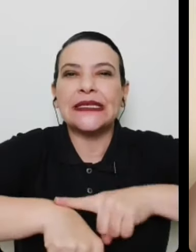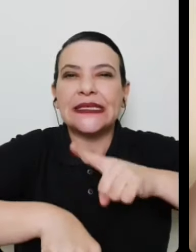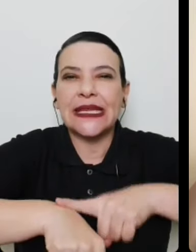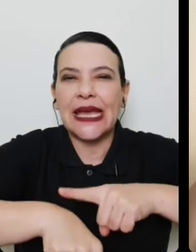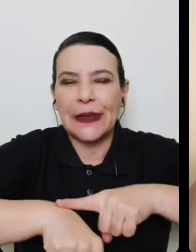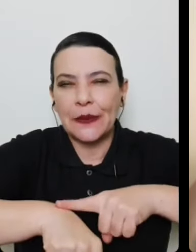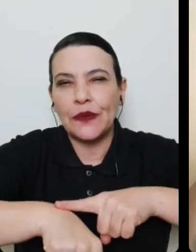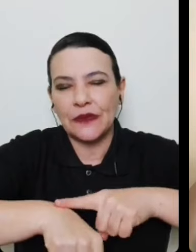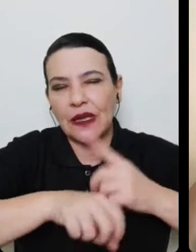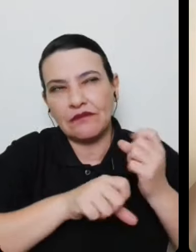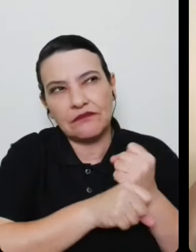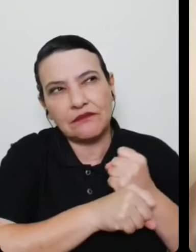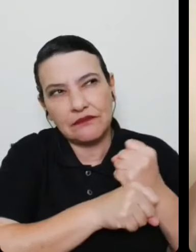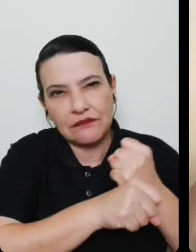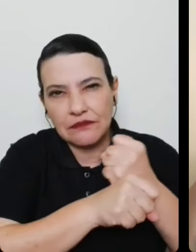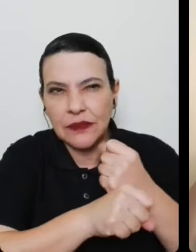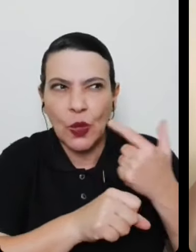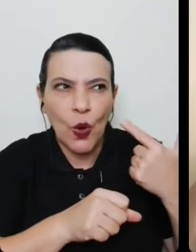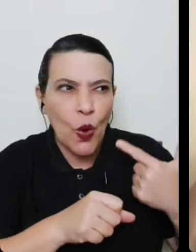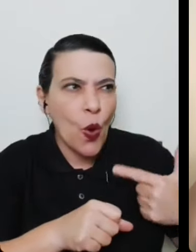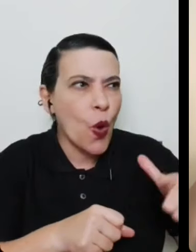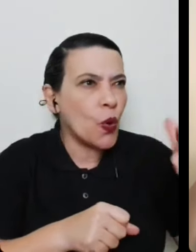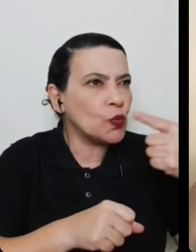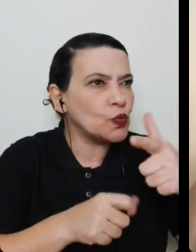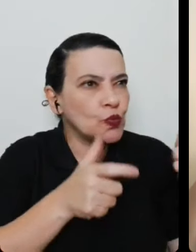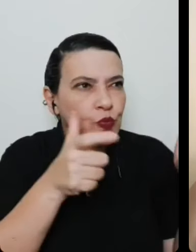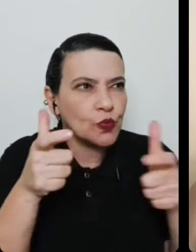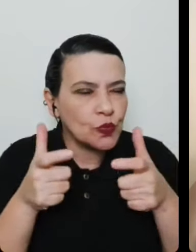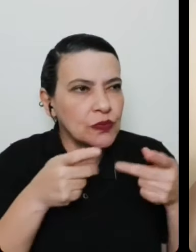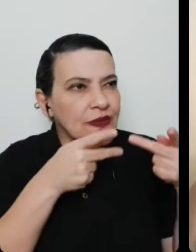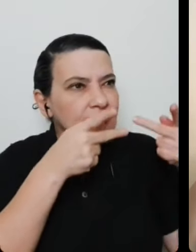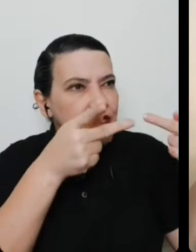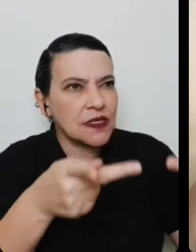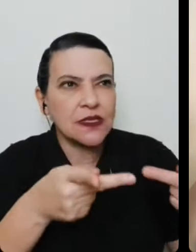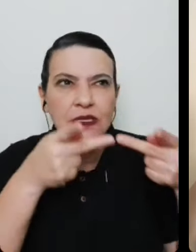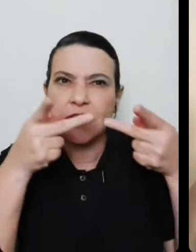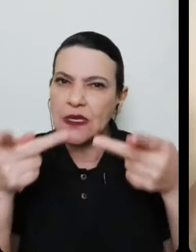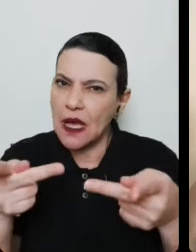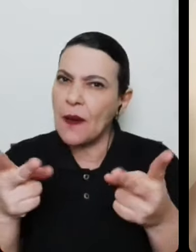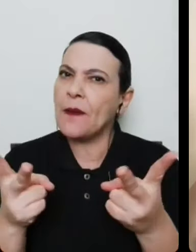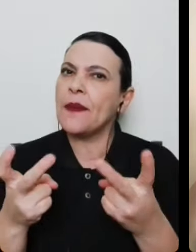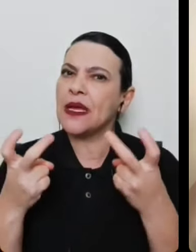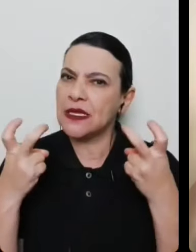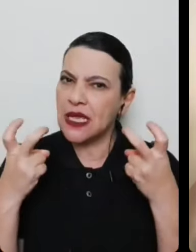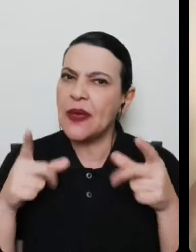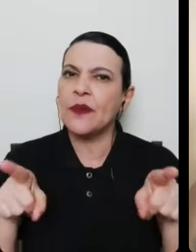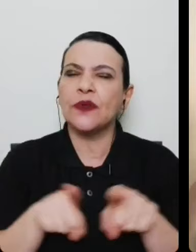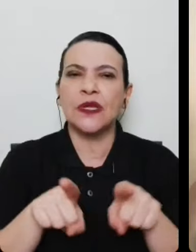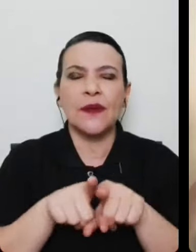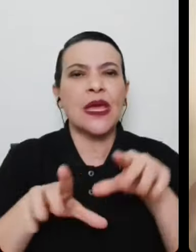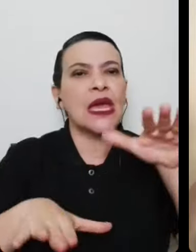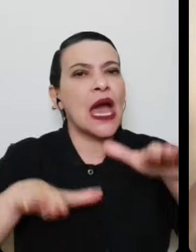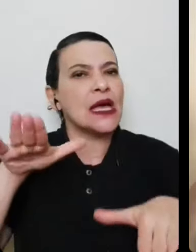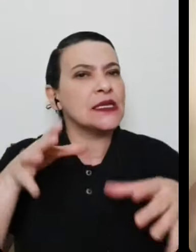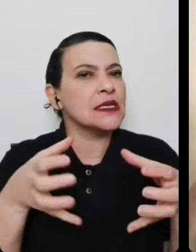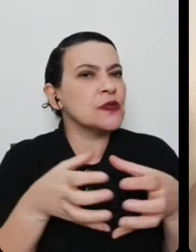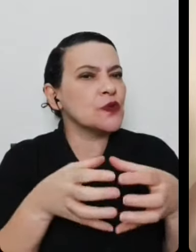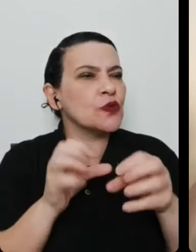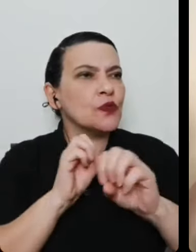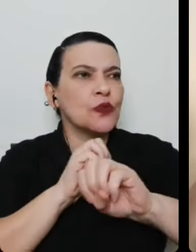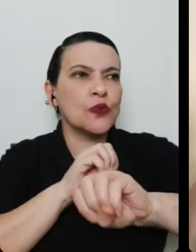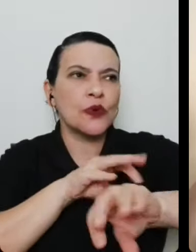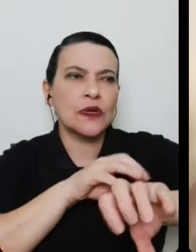desses anos, visitando outras instituições, eu também percebo que muitas vezes os educadores, eles têm ali